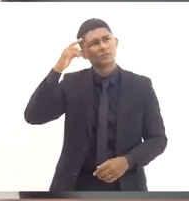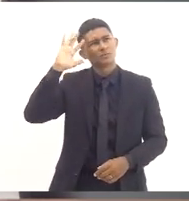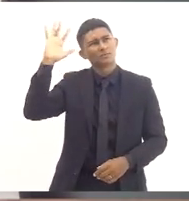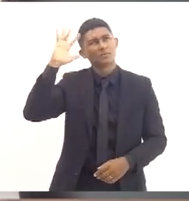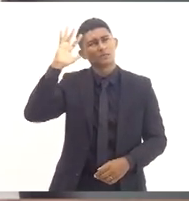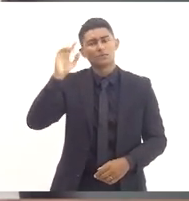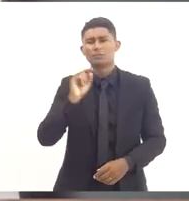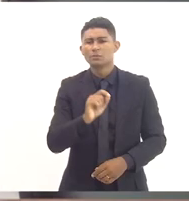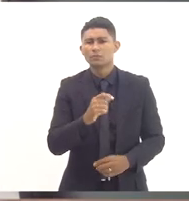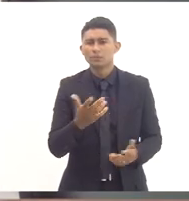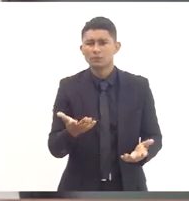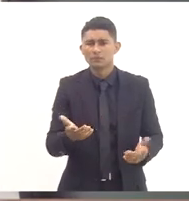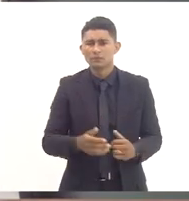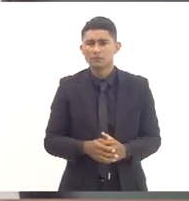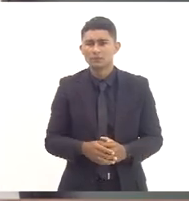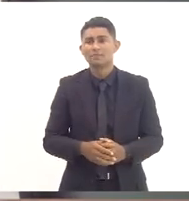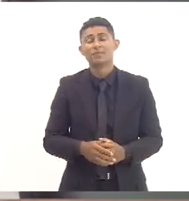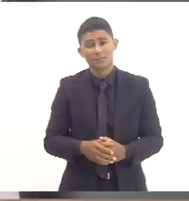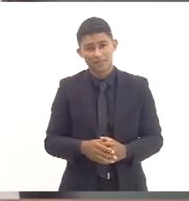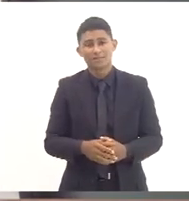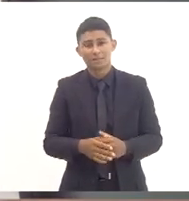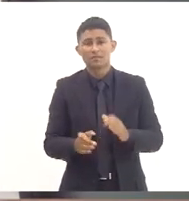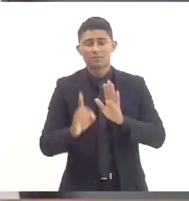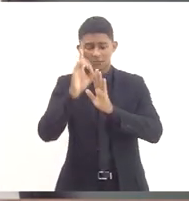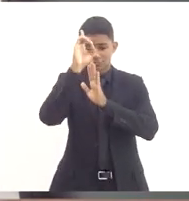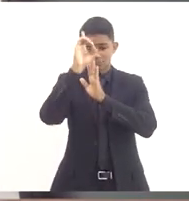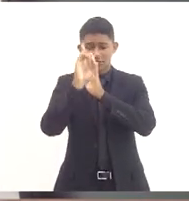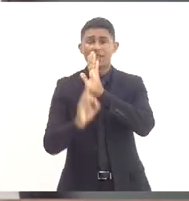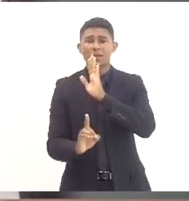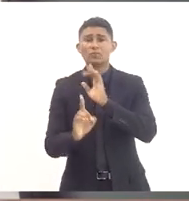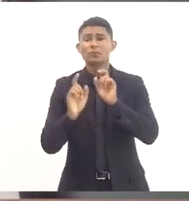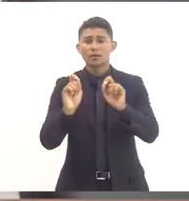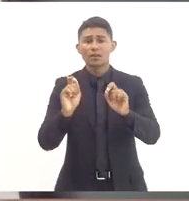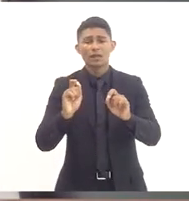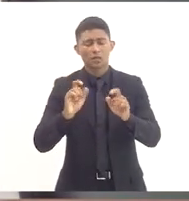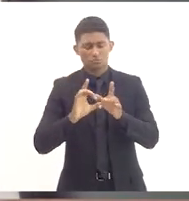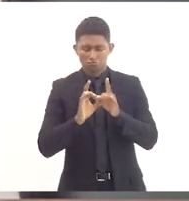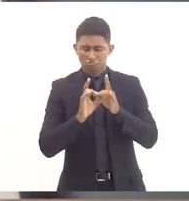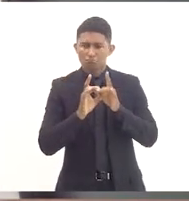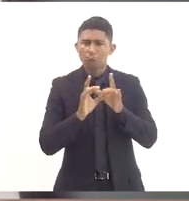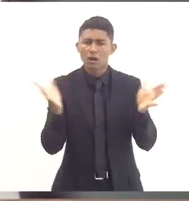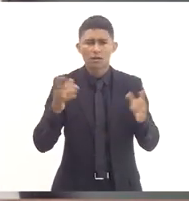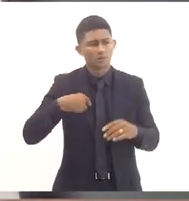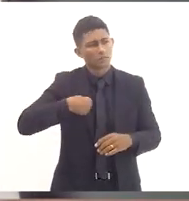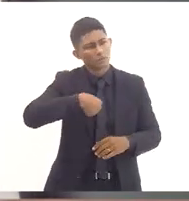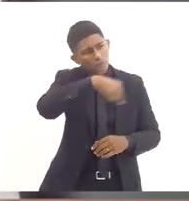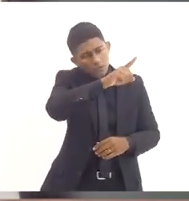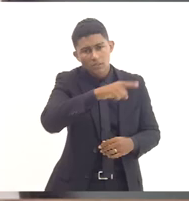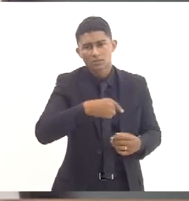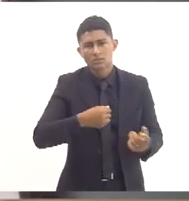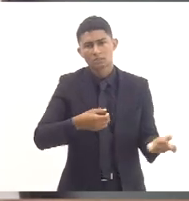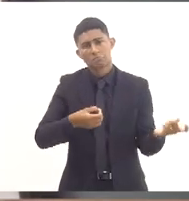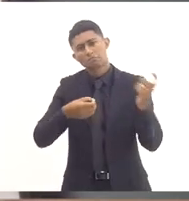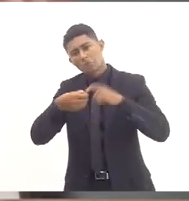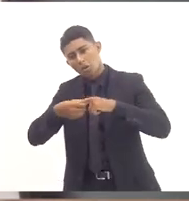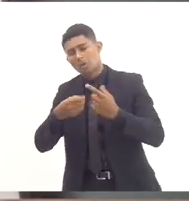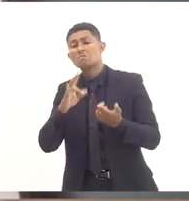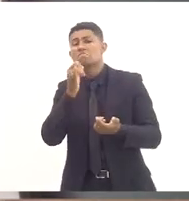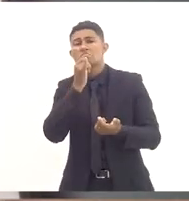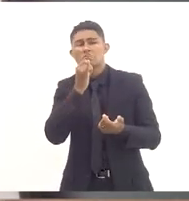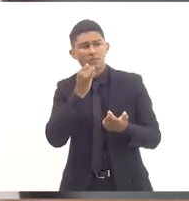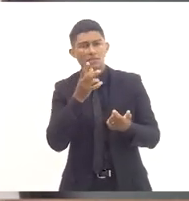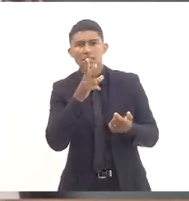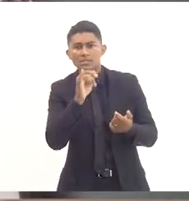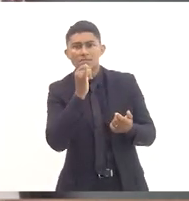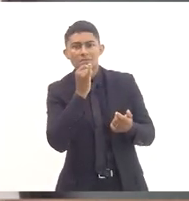né é de garantir o direito de ir e vir então como é que alguém para poder fazer alguma coisa não tem nem transporte Ontem mesmo